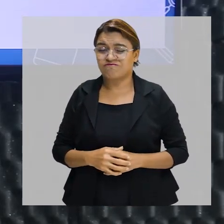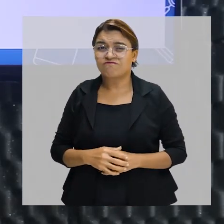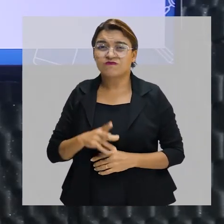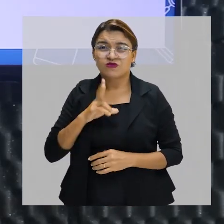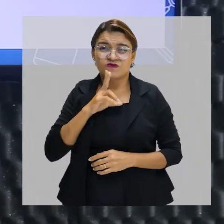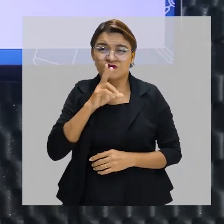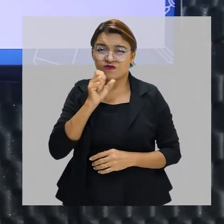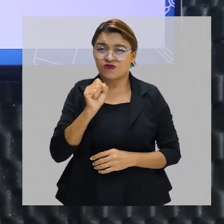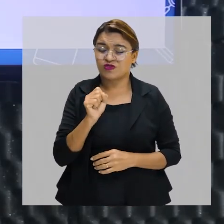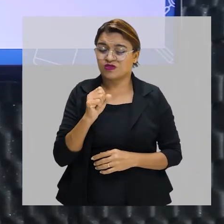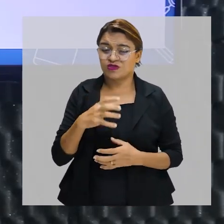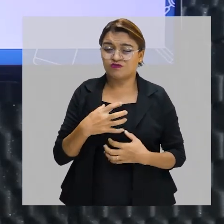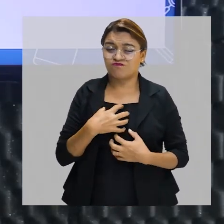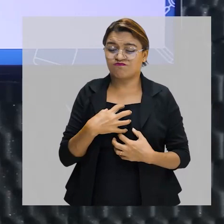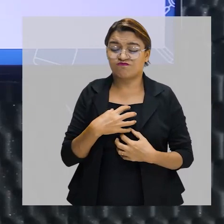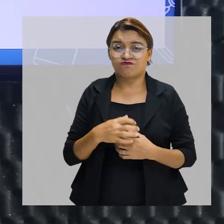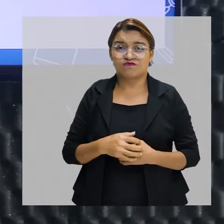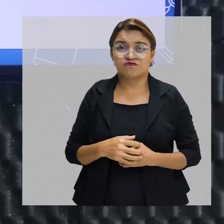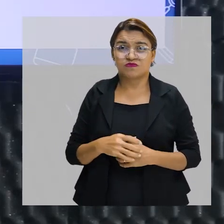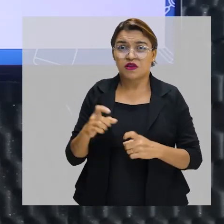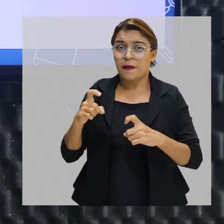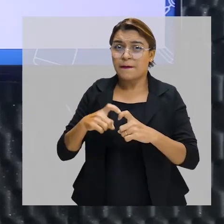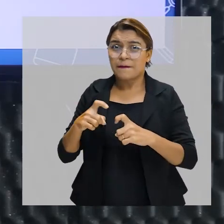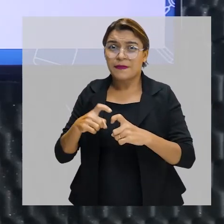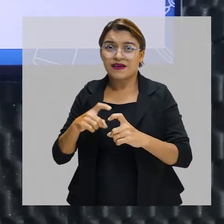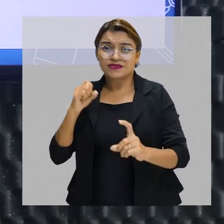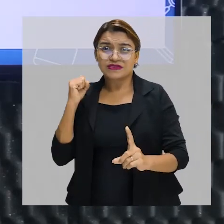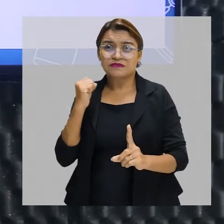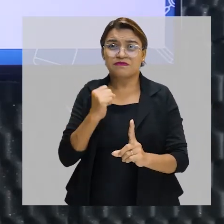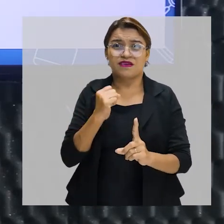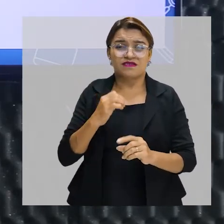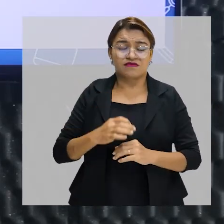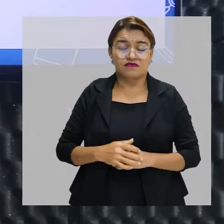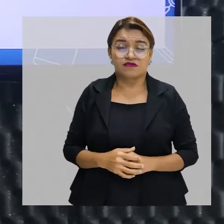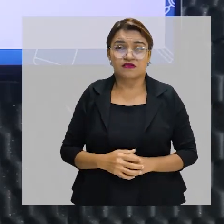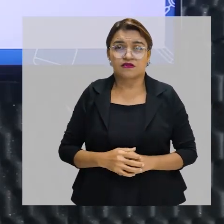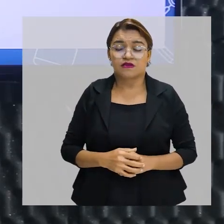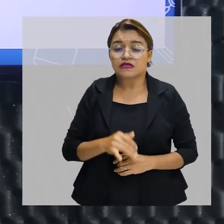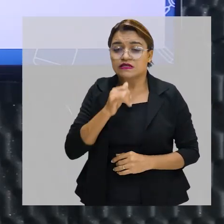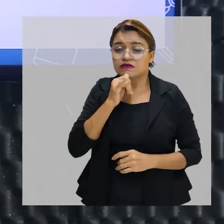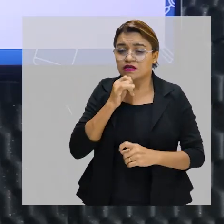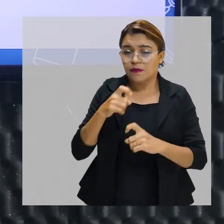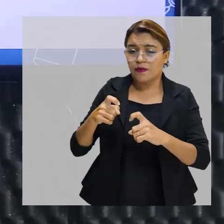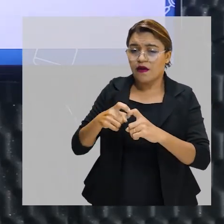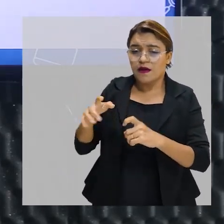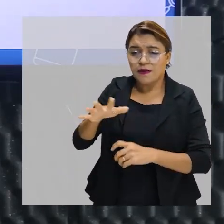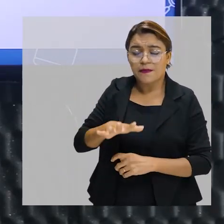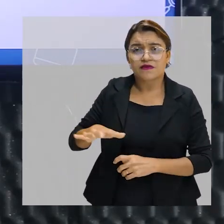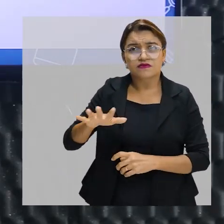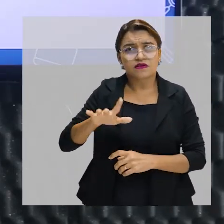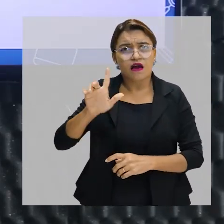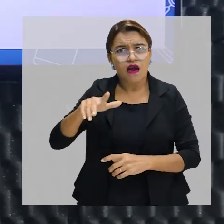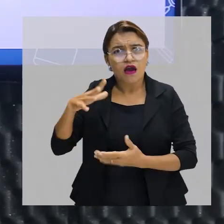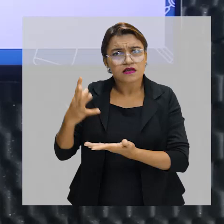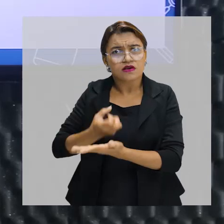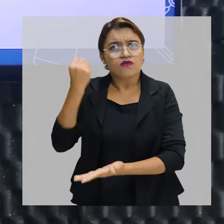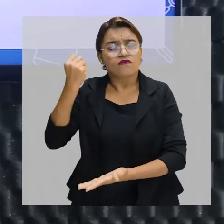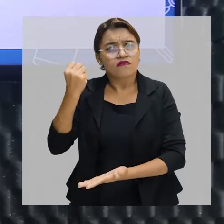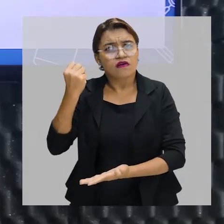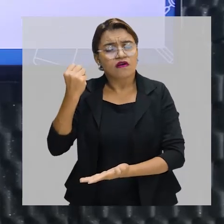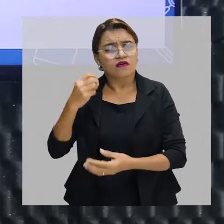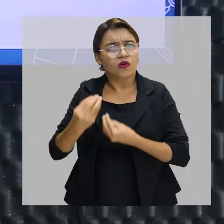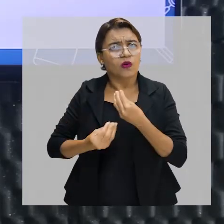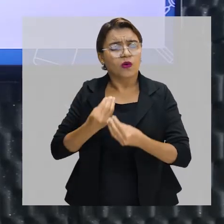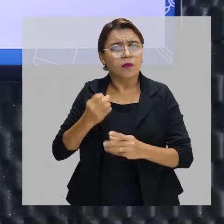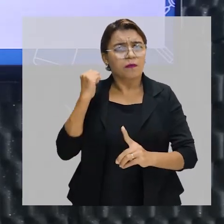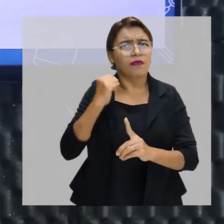isso. Medicinas que matam. A medicina não é algo que veio para salvar? Que